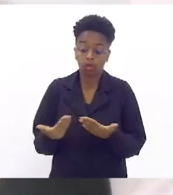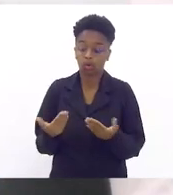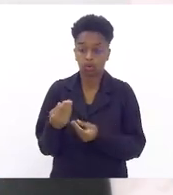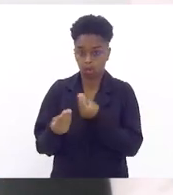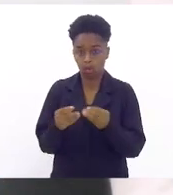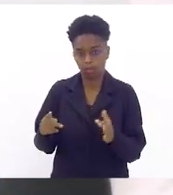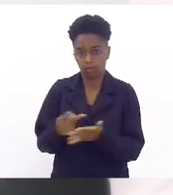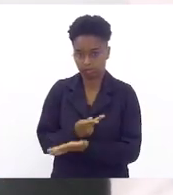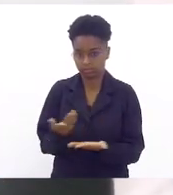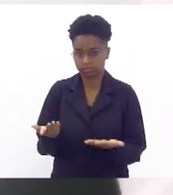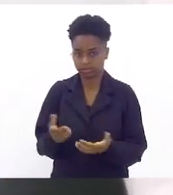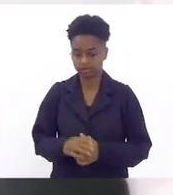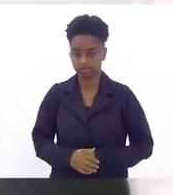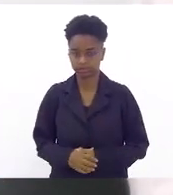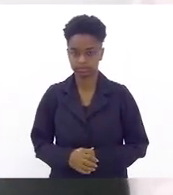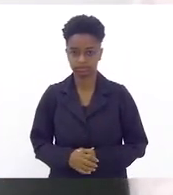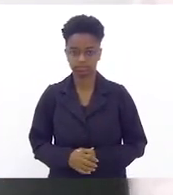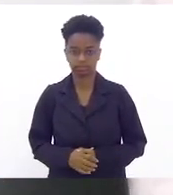inclusive